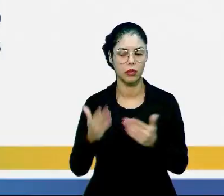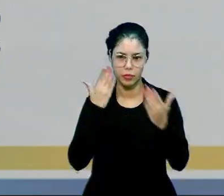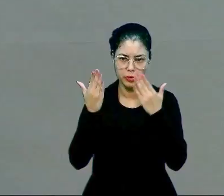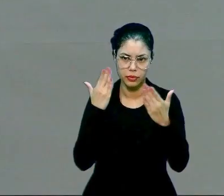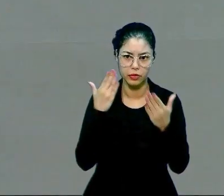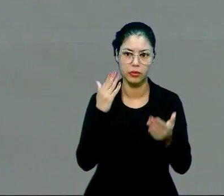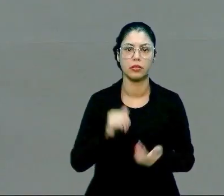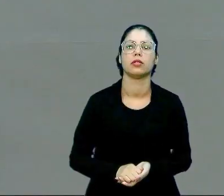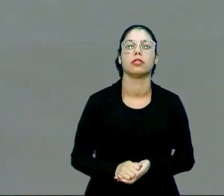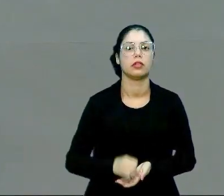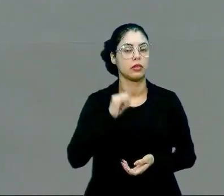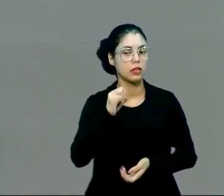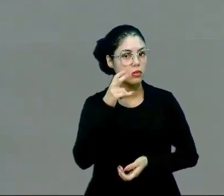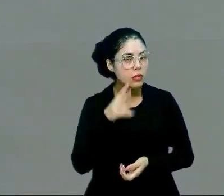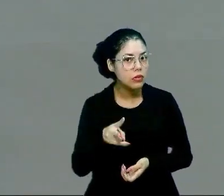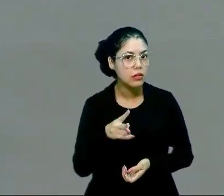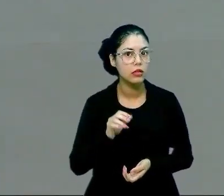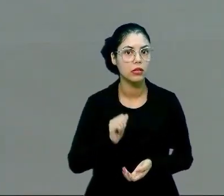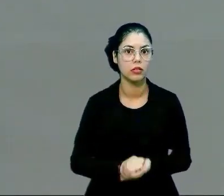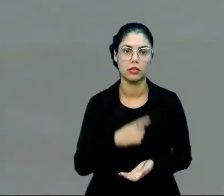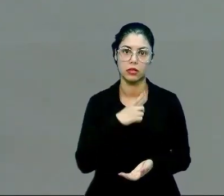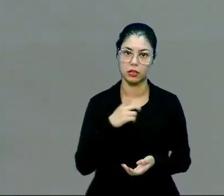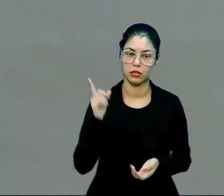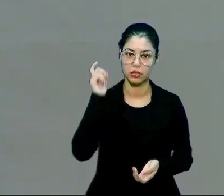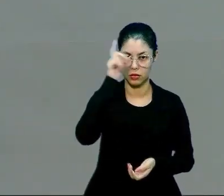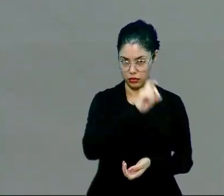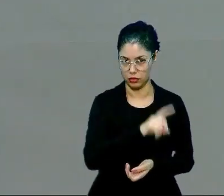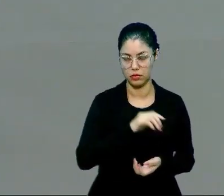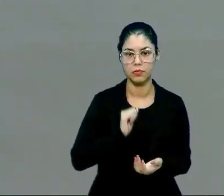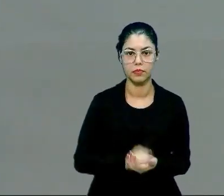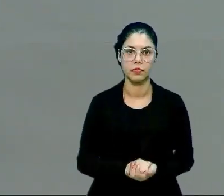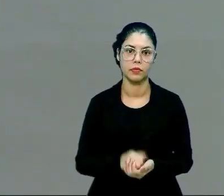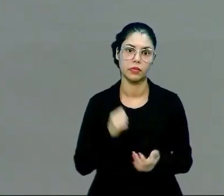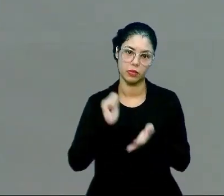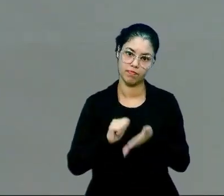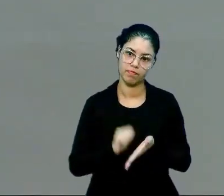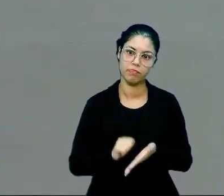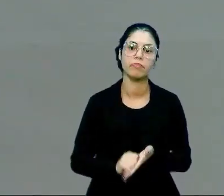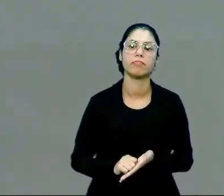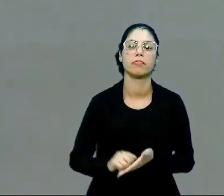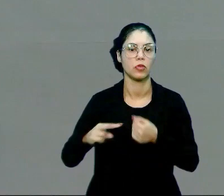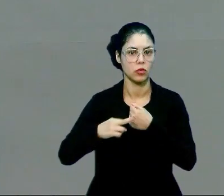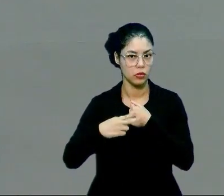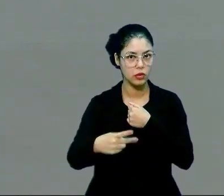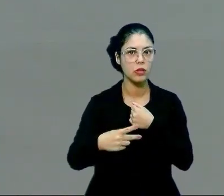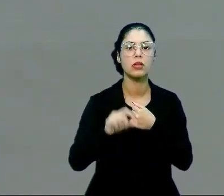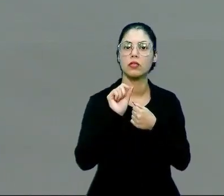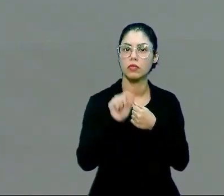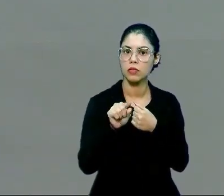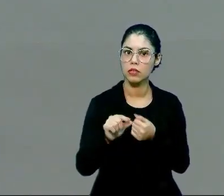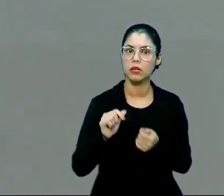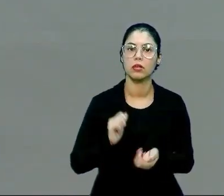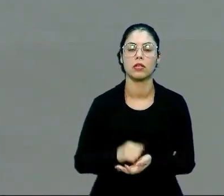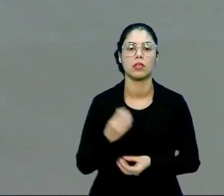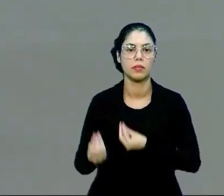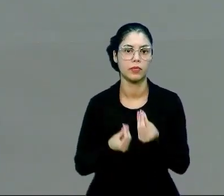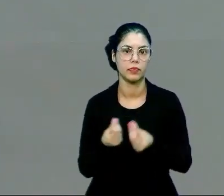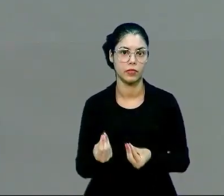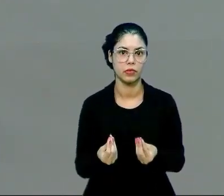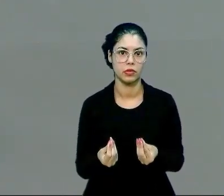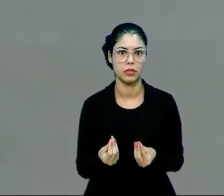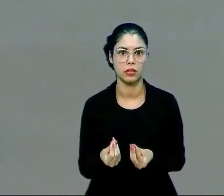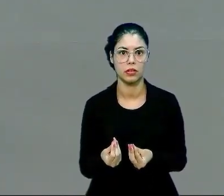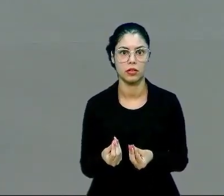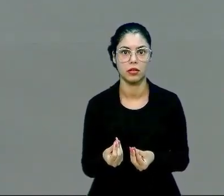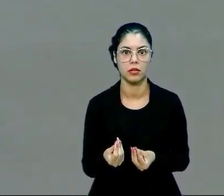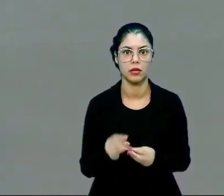Observe que, se você, por exemplo, é uma pessoa que tem dificuldade na hora da escrita, consequentemente, se você fizer uma alusão como essa,